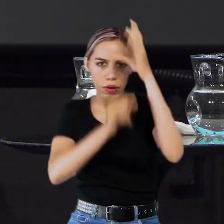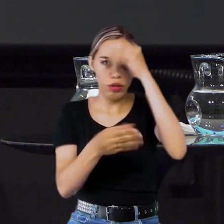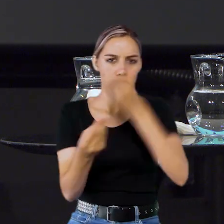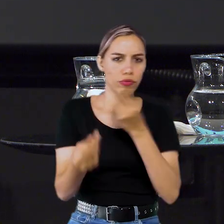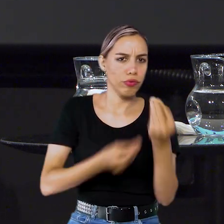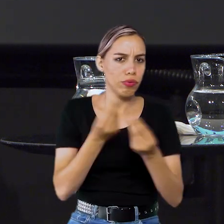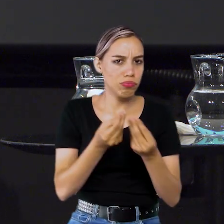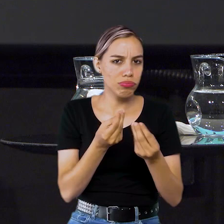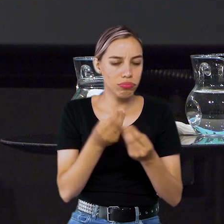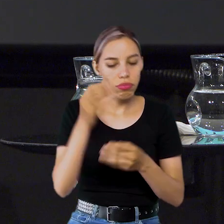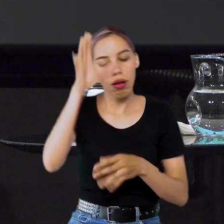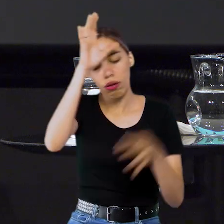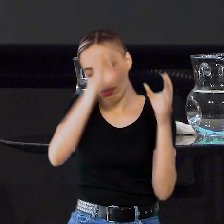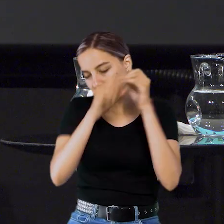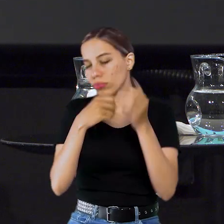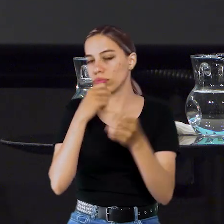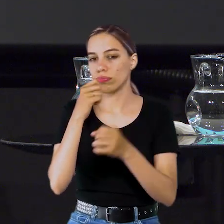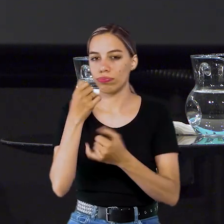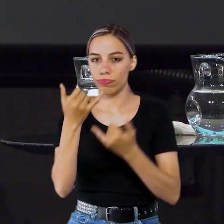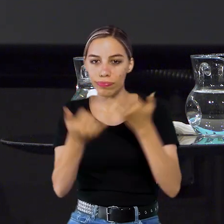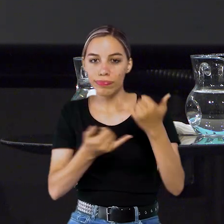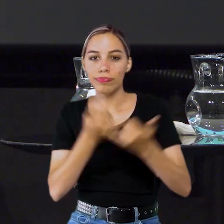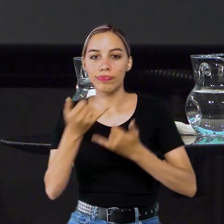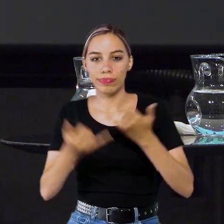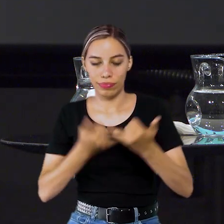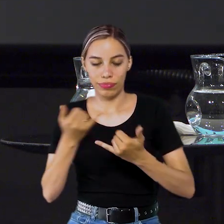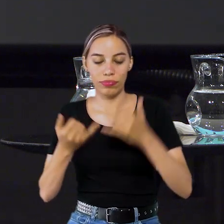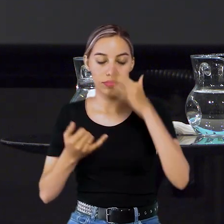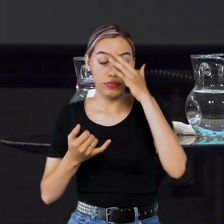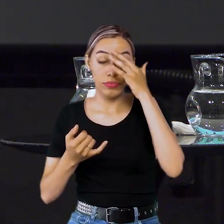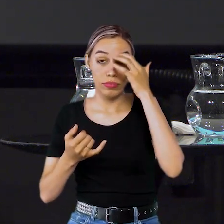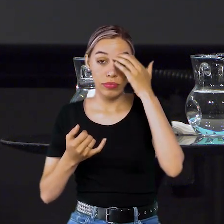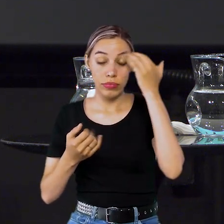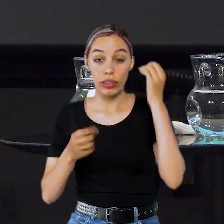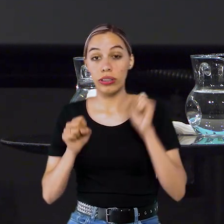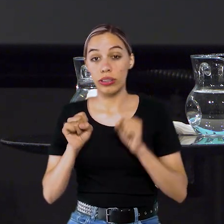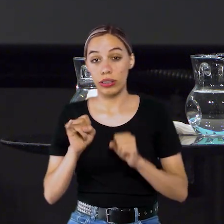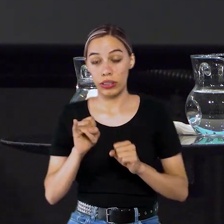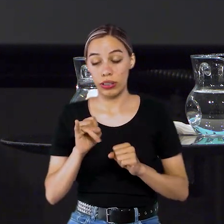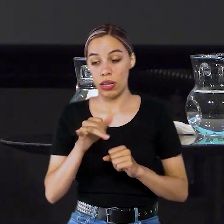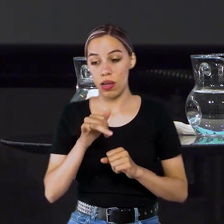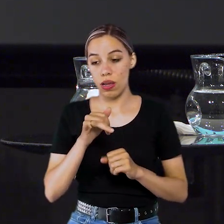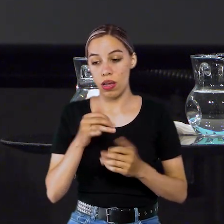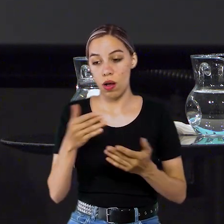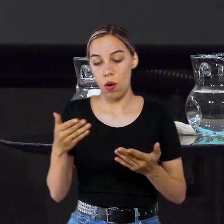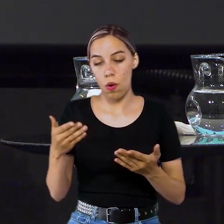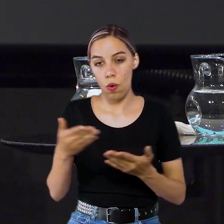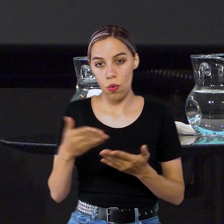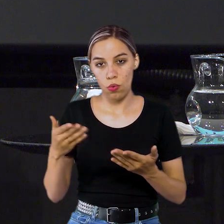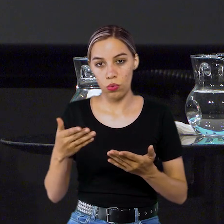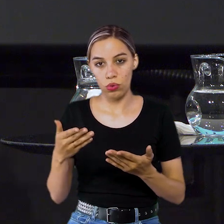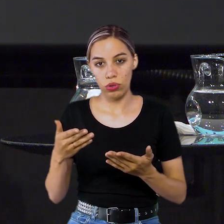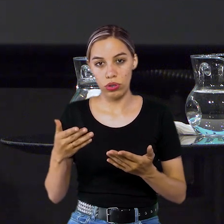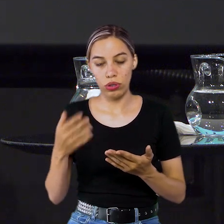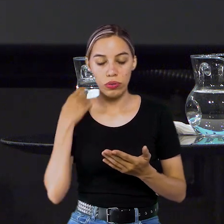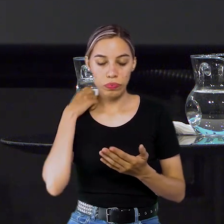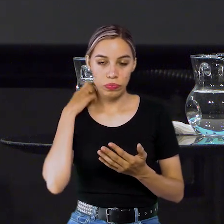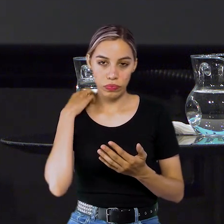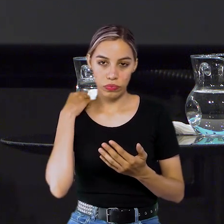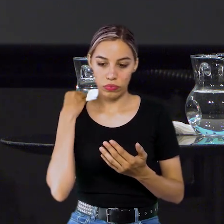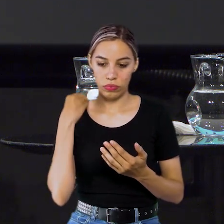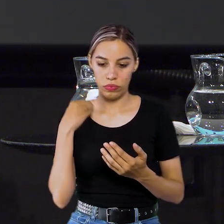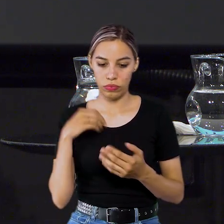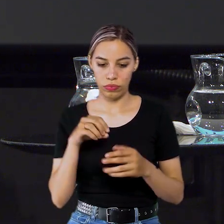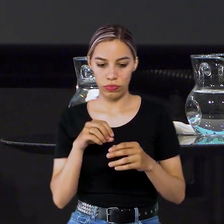brincando, muitas vezes. E se a gente pegar hoje, por exemplo, Juruá, a criança